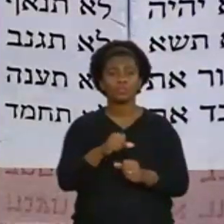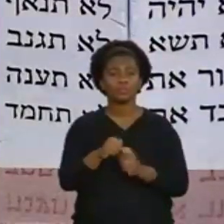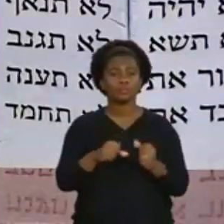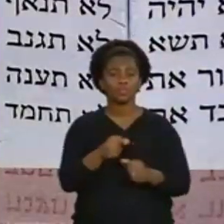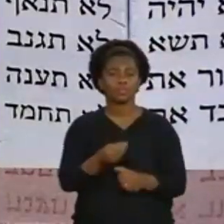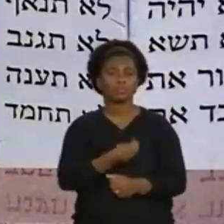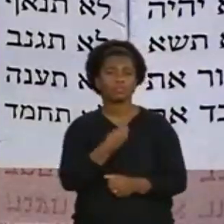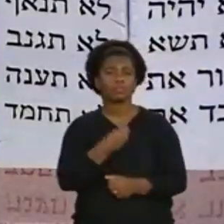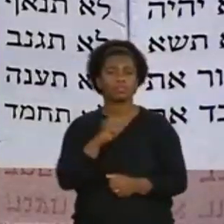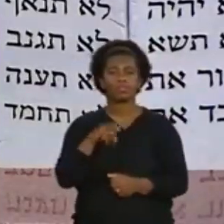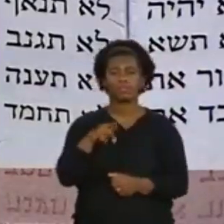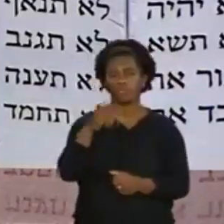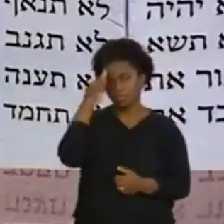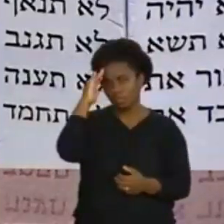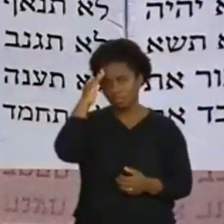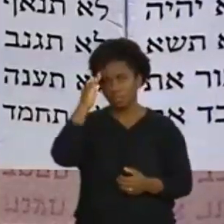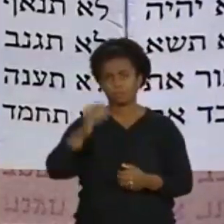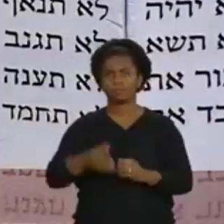se você entender.